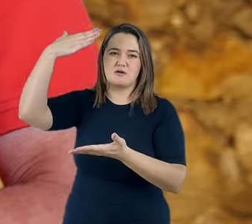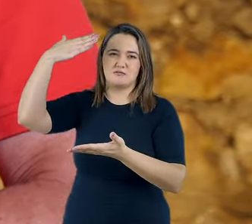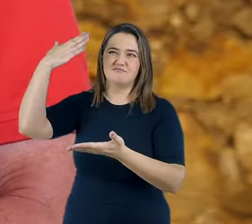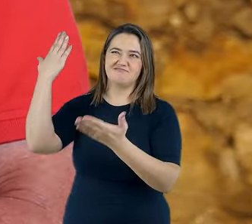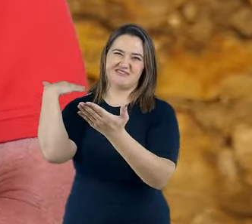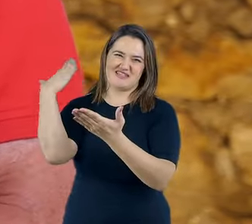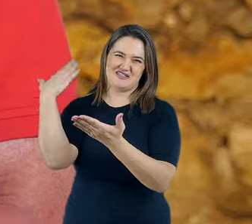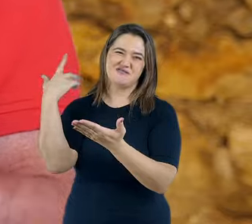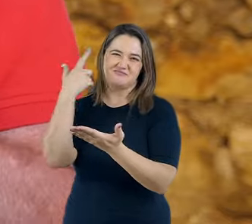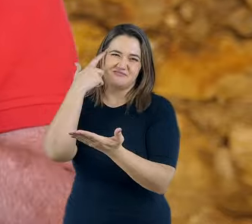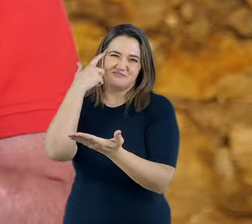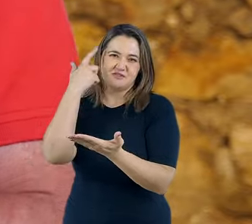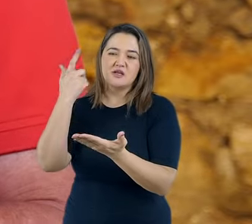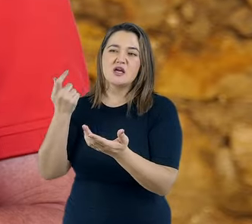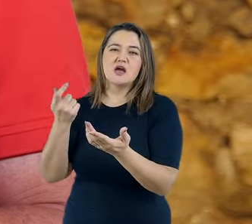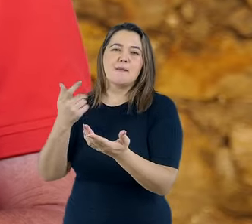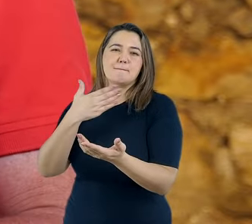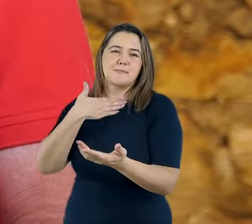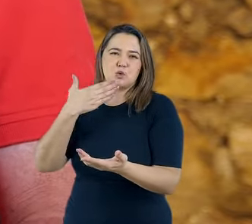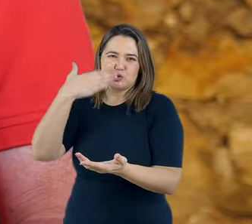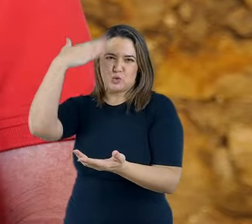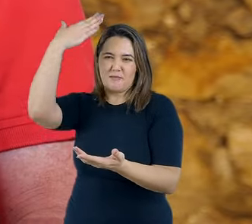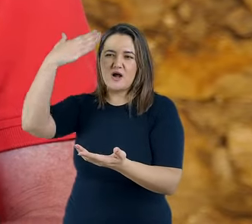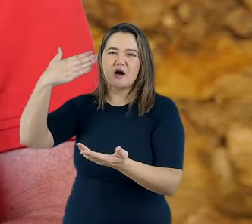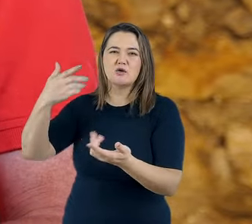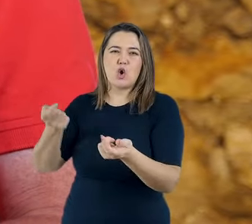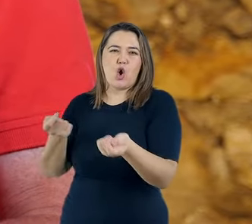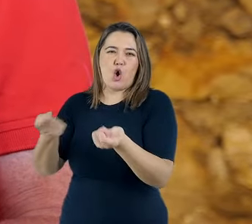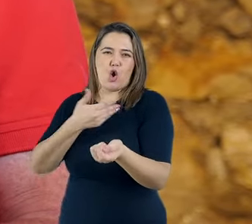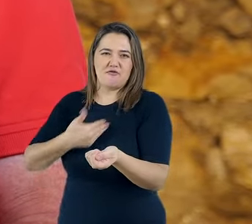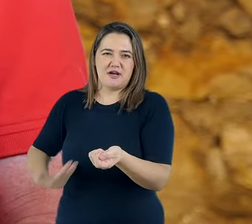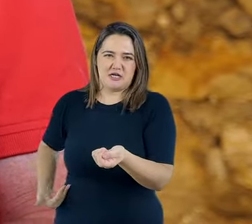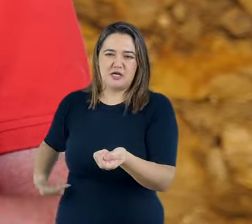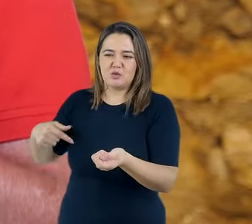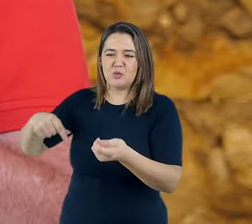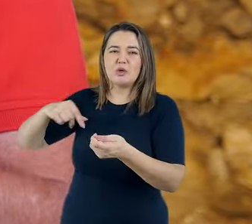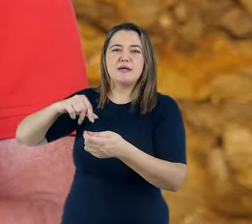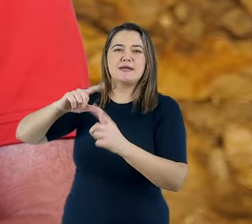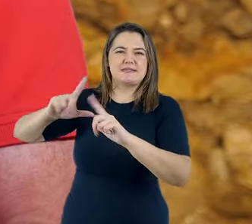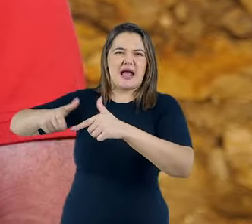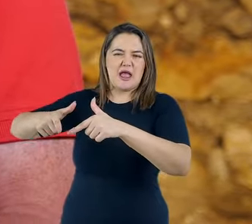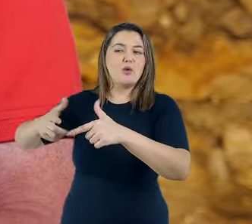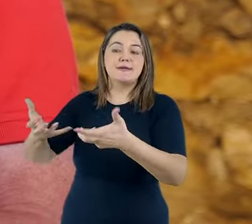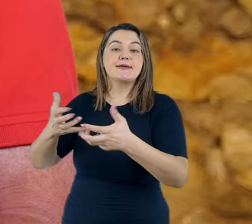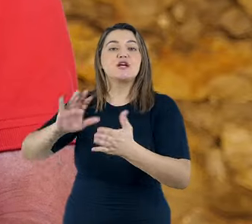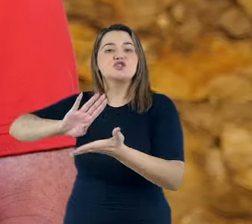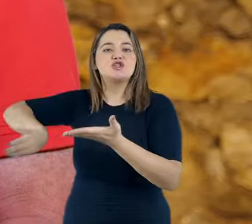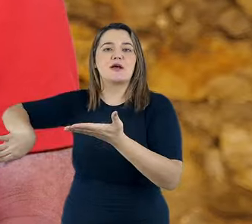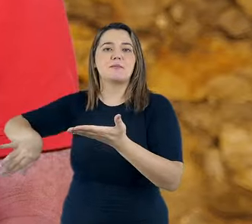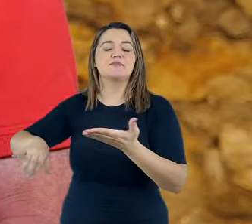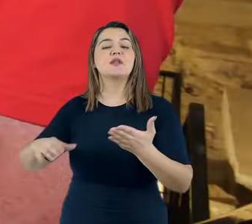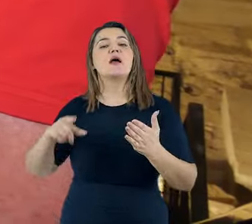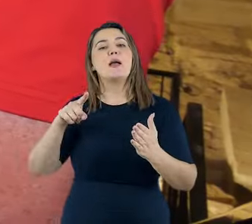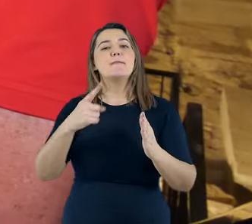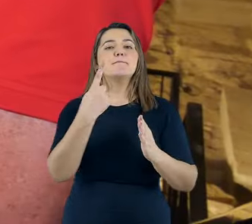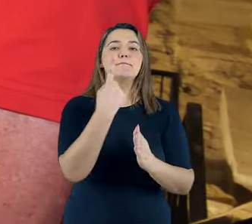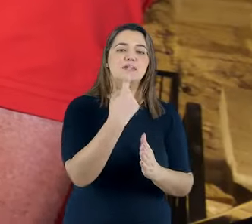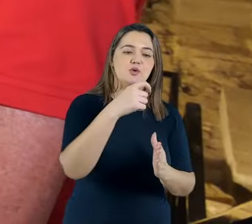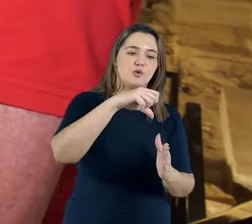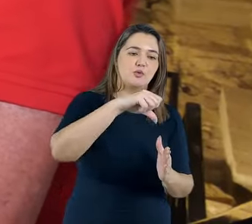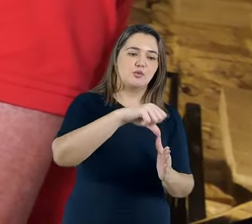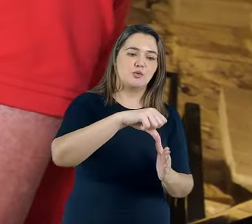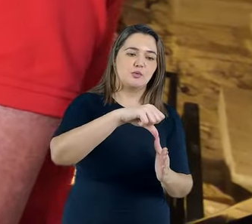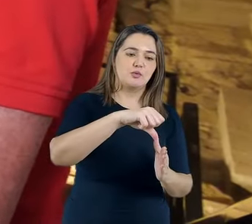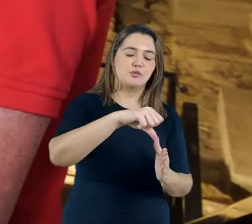controlando naquele tempo a Terra de Israel. E eles vão controlar a Terra de Israel entre o ano 1099